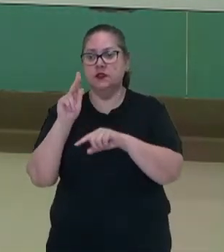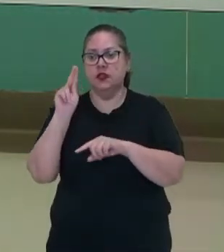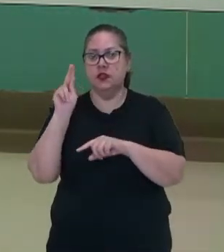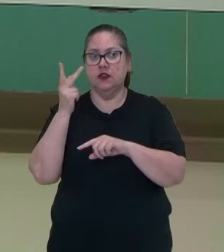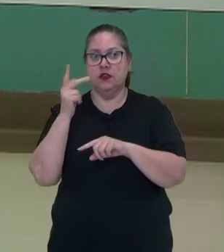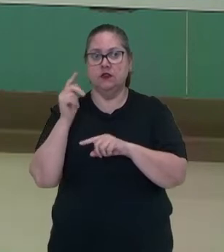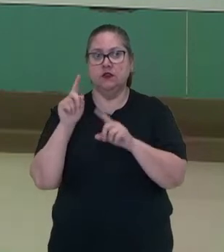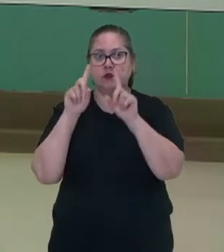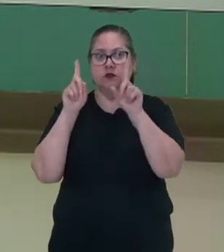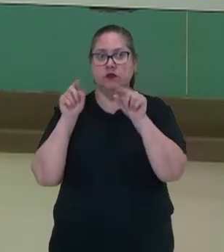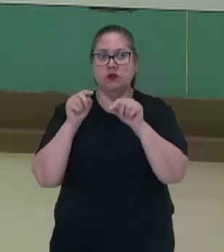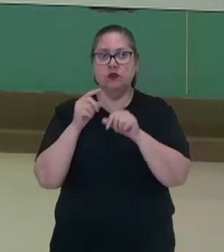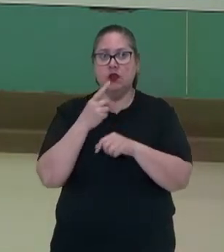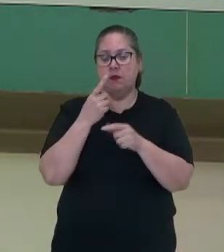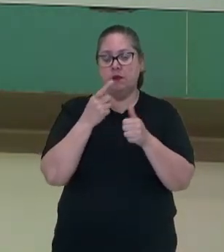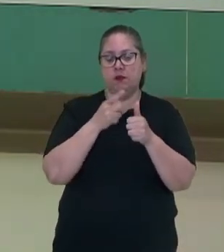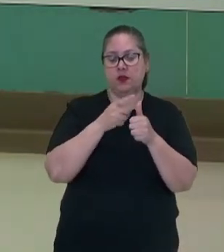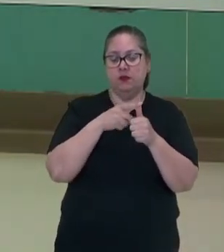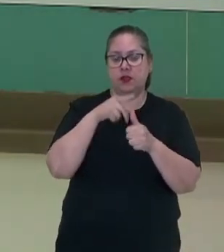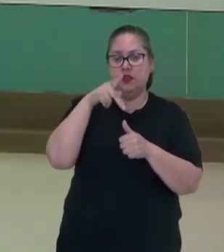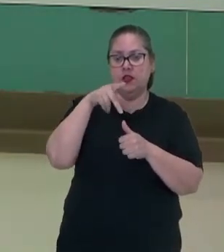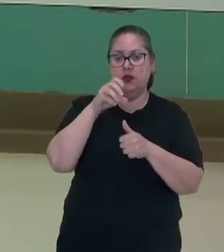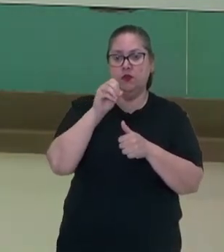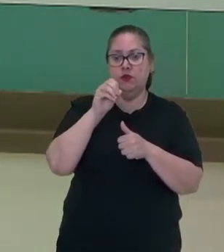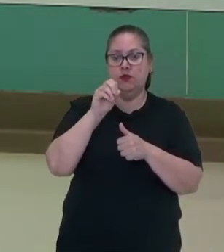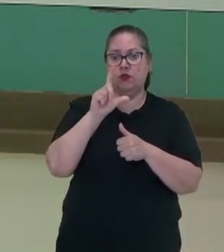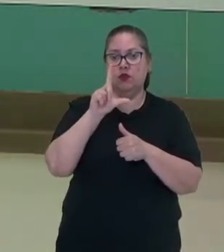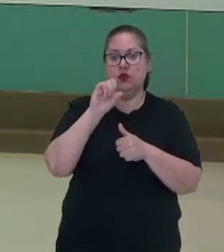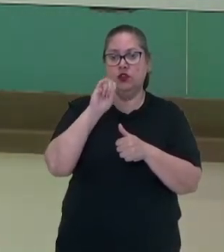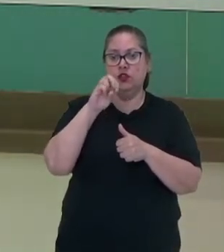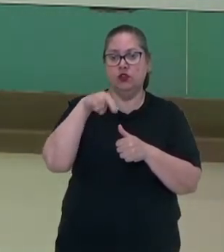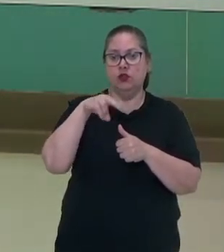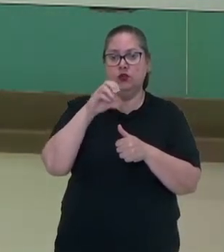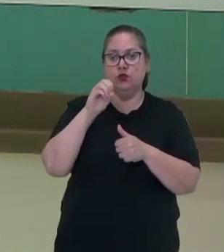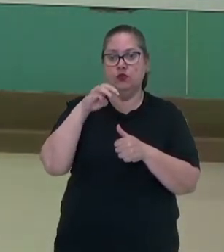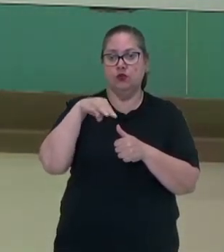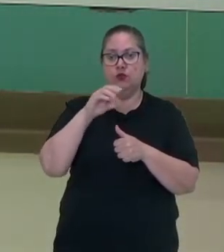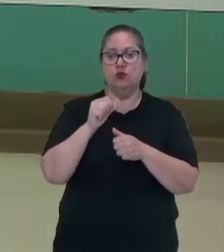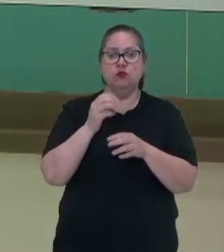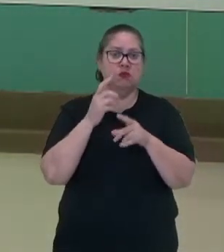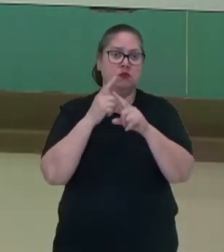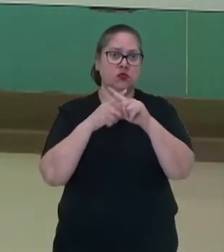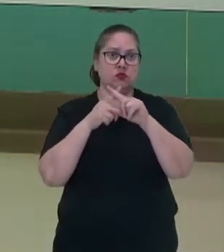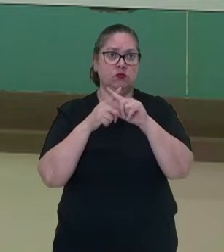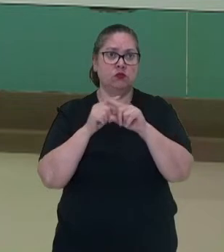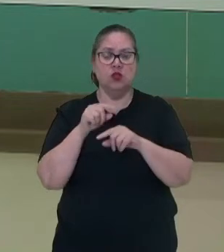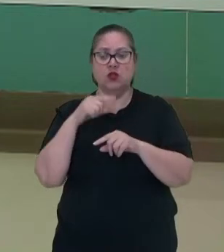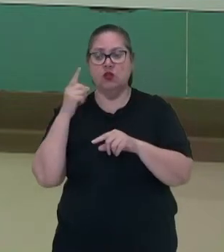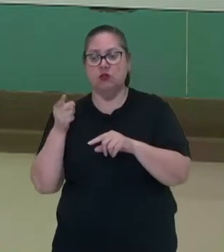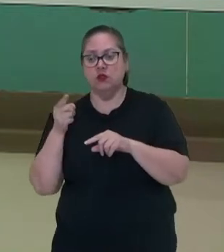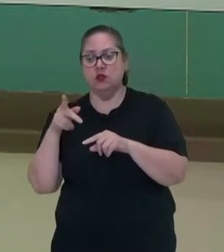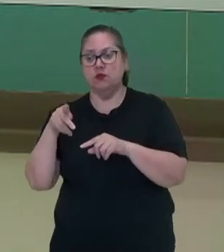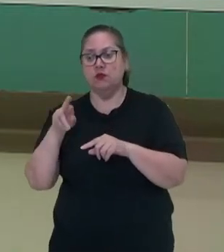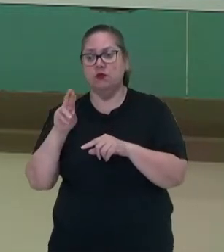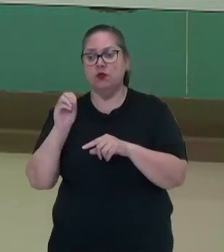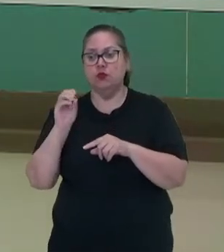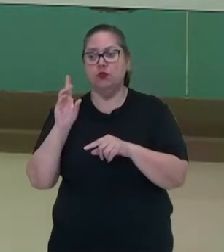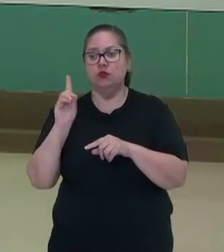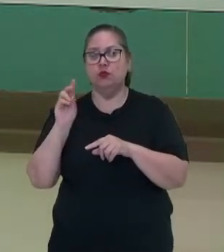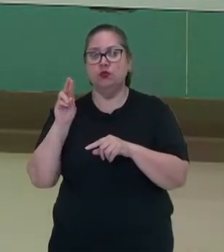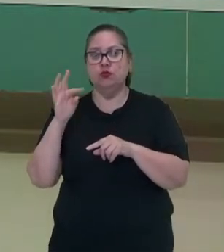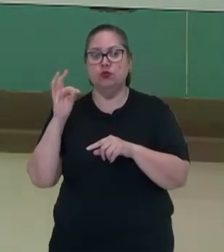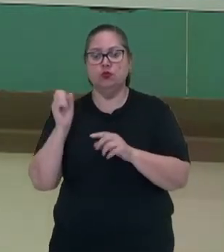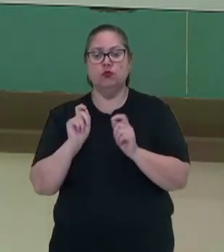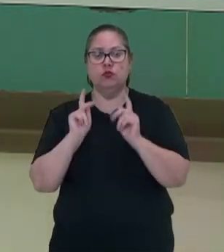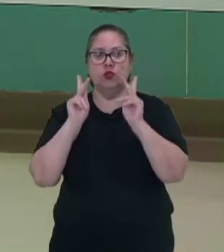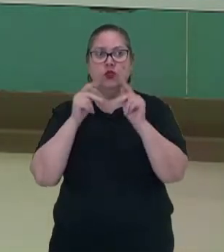A primeira é um polinômio, uma soma, né? E a segunda na forma fatorada, é um produto, ok?